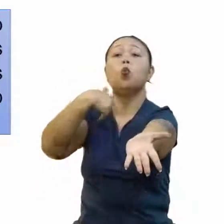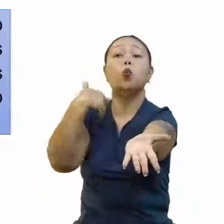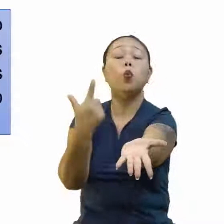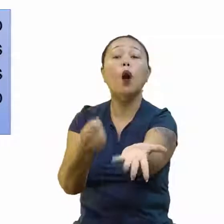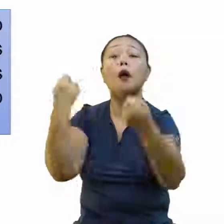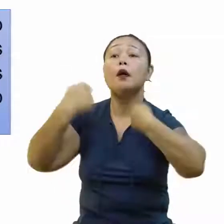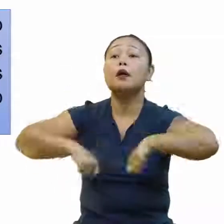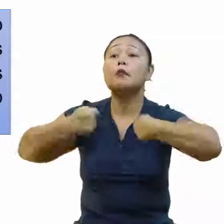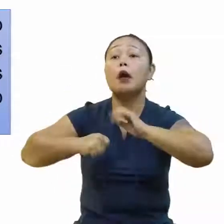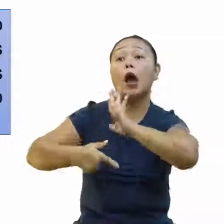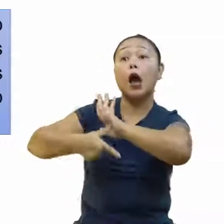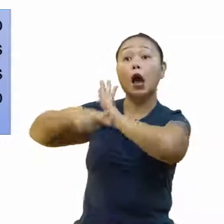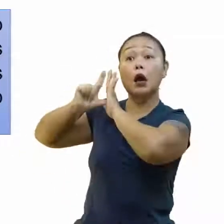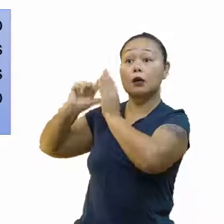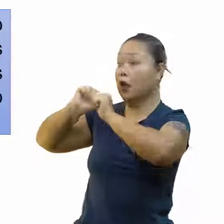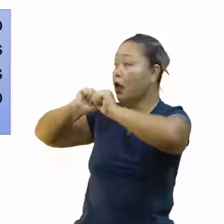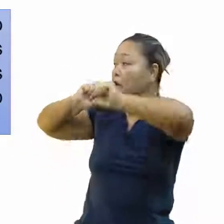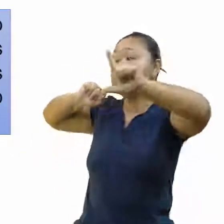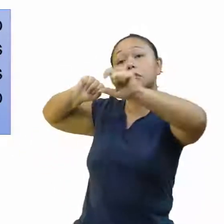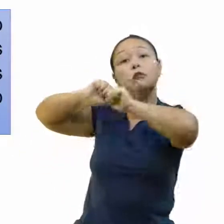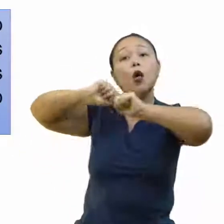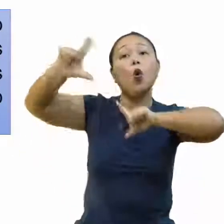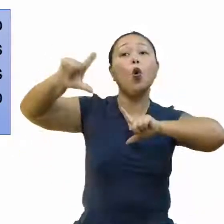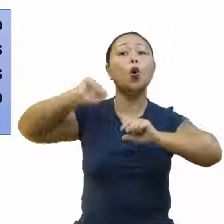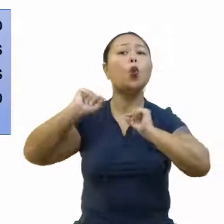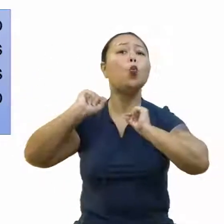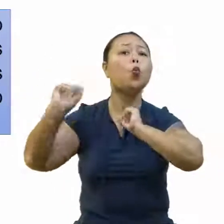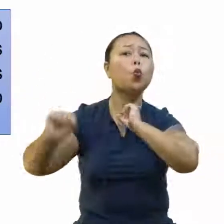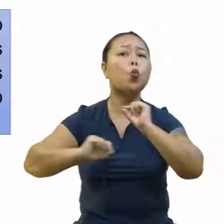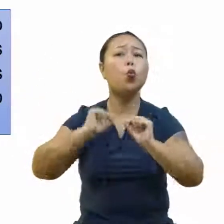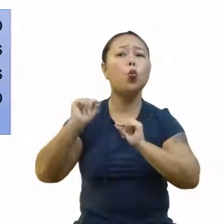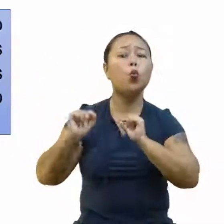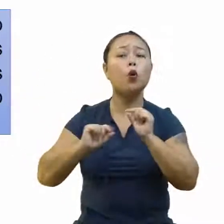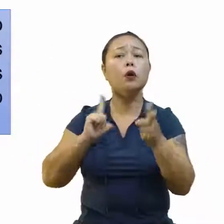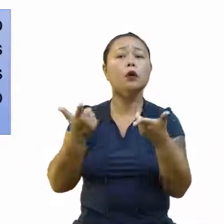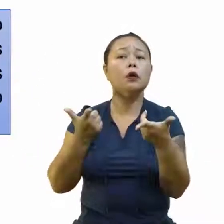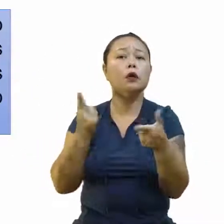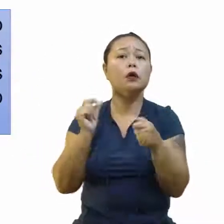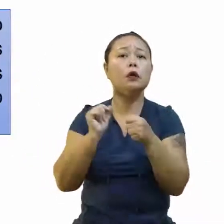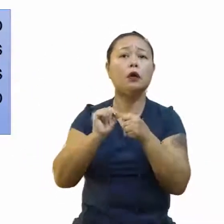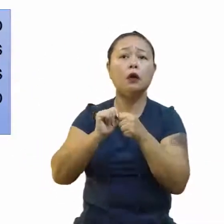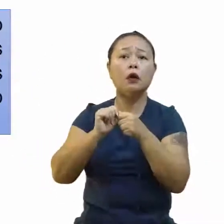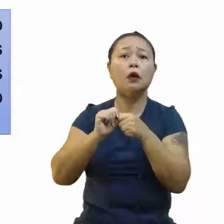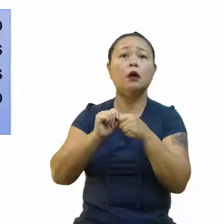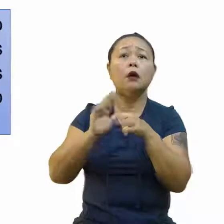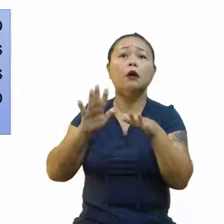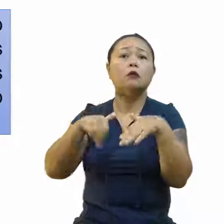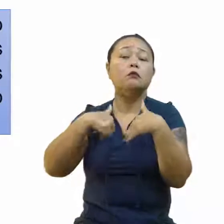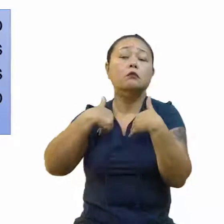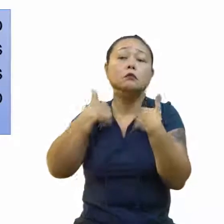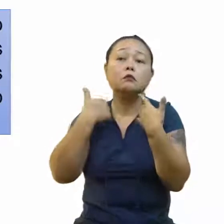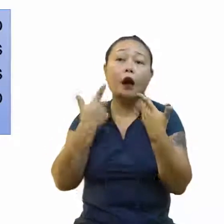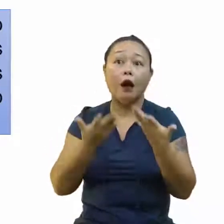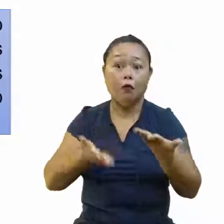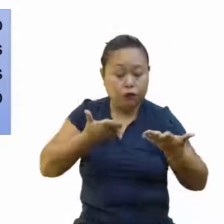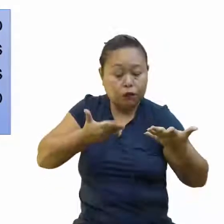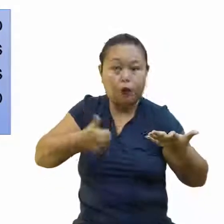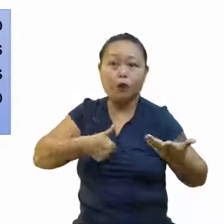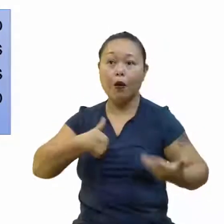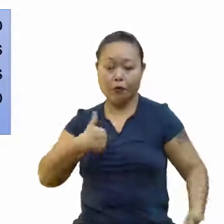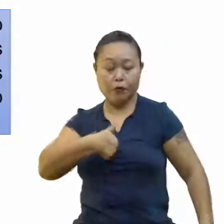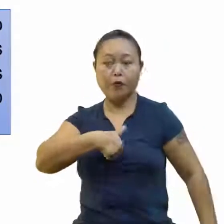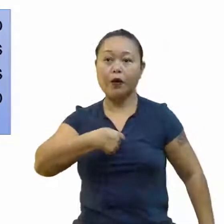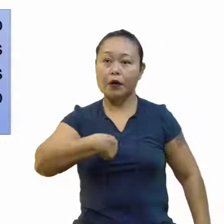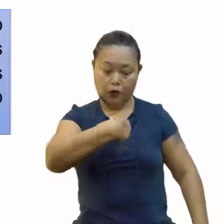precisa aquecer. O que o aquecimento faz, né? Ele vai aumentar a sua frequência cardíaca,